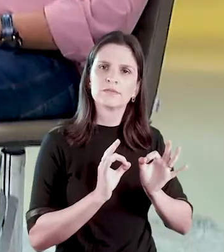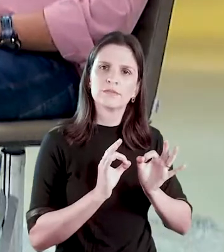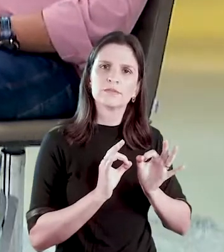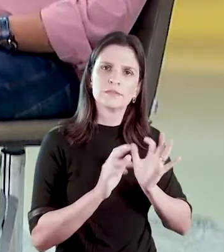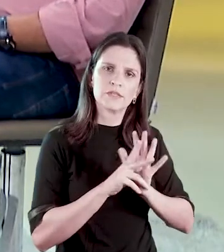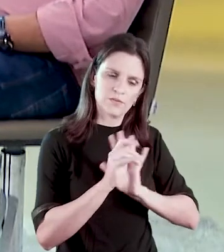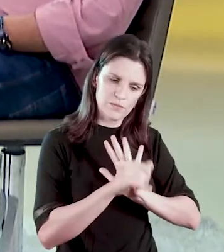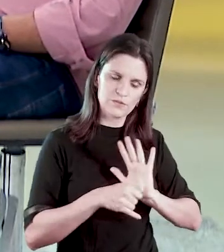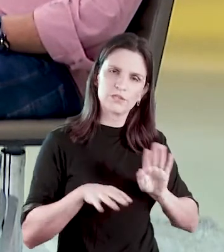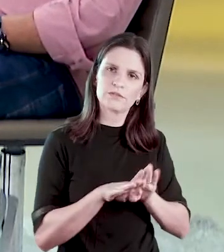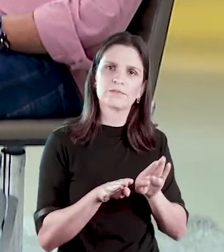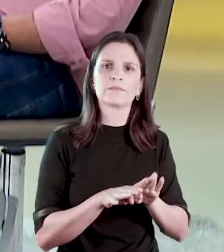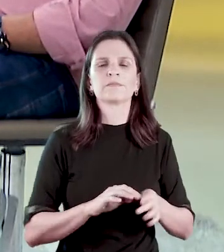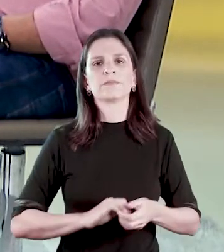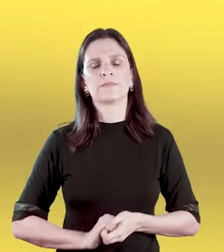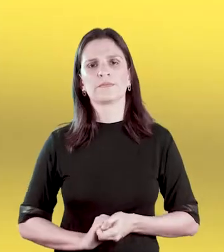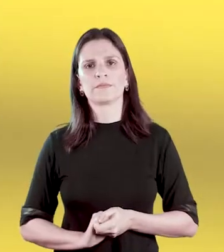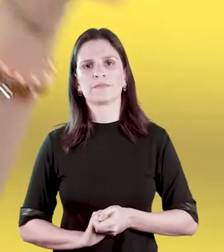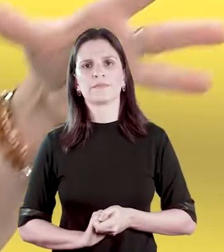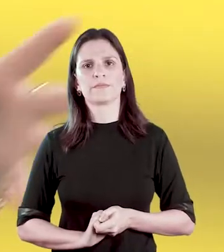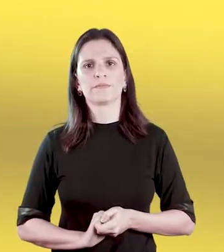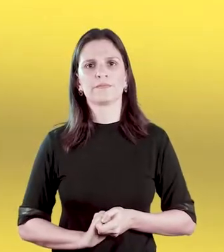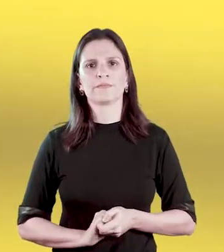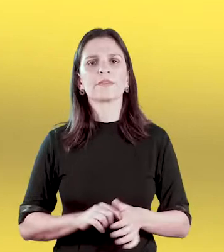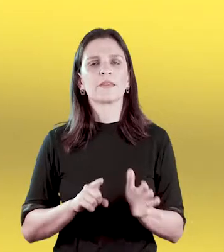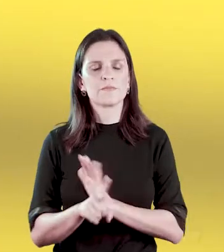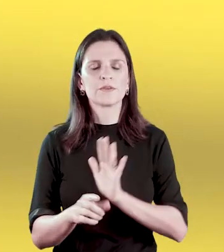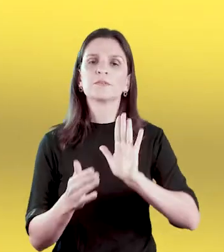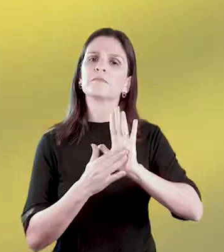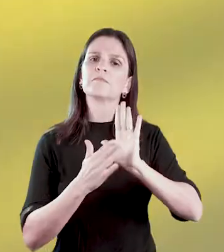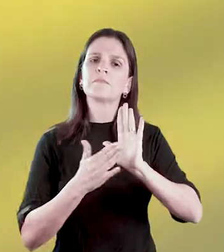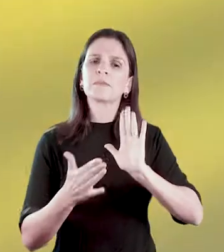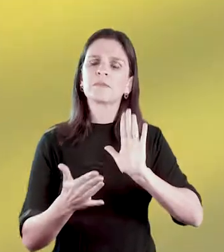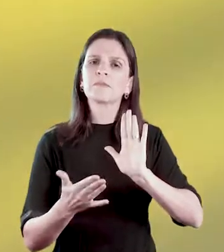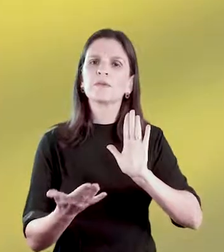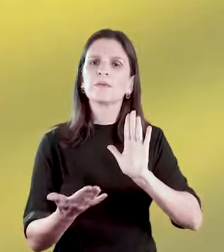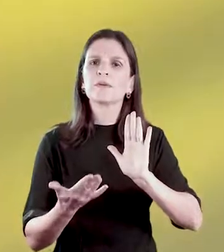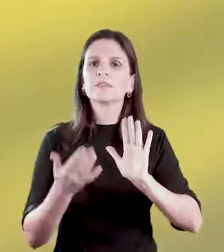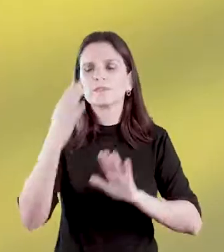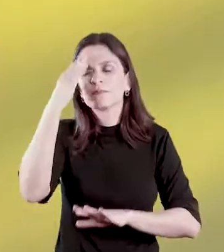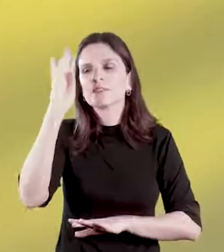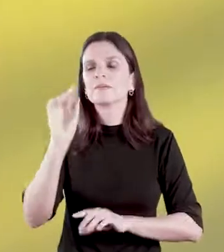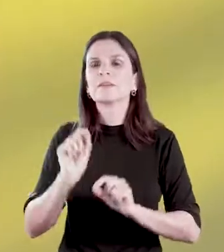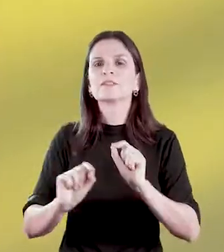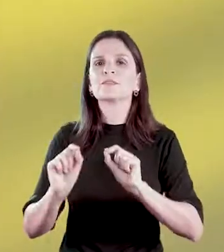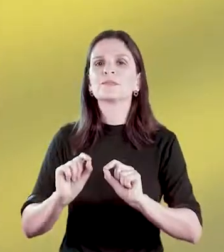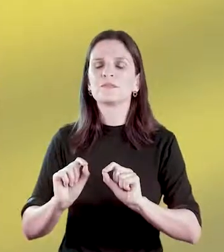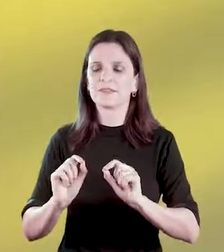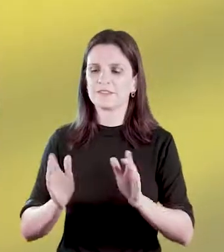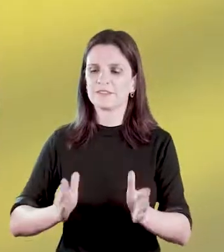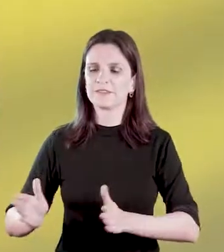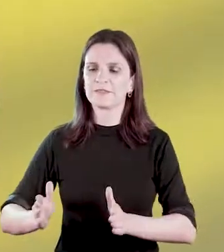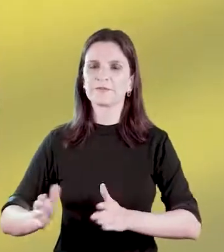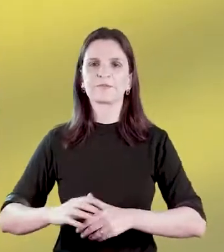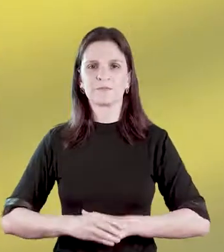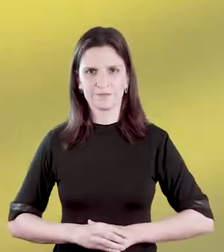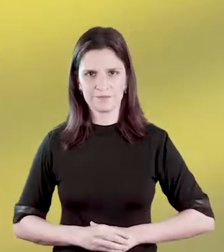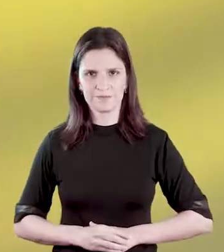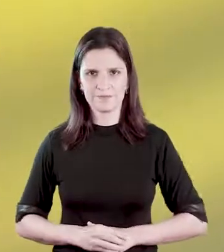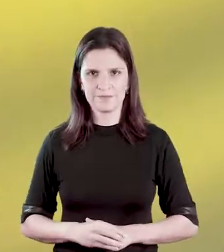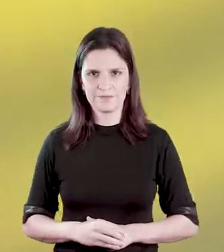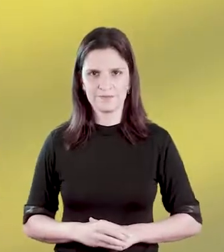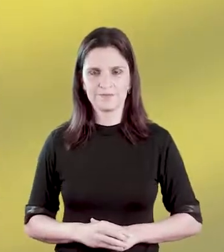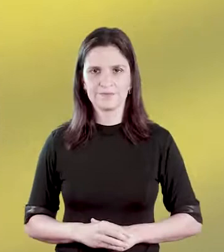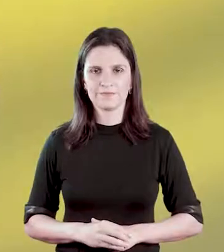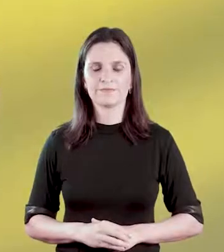Papel daí Quais são as principais propostas planejadas para este mandato olha e aquilo que eu coloquei para você eu